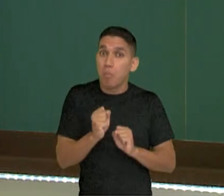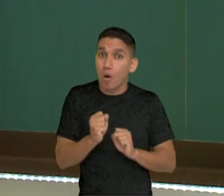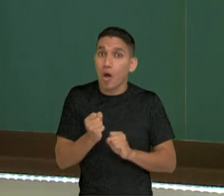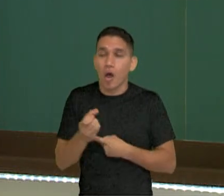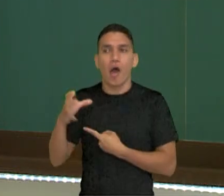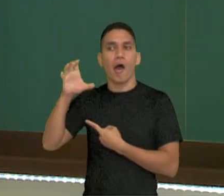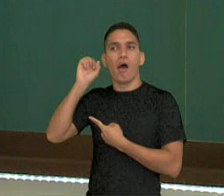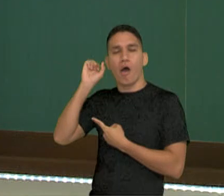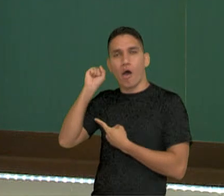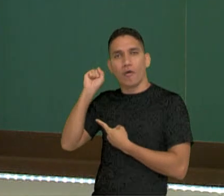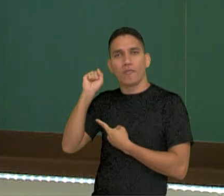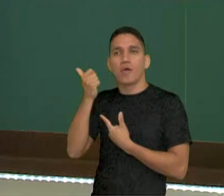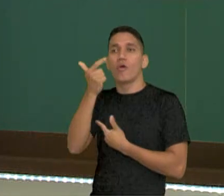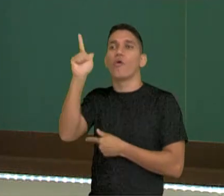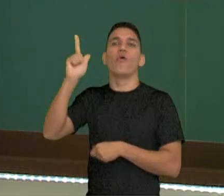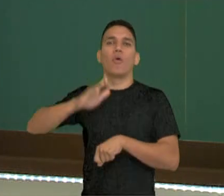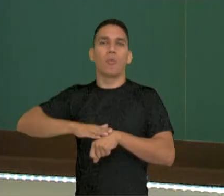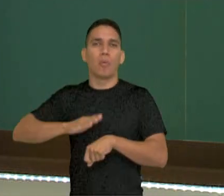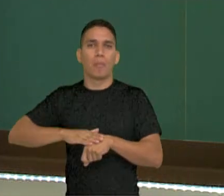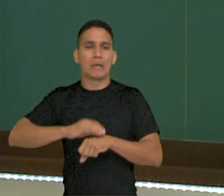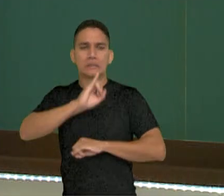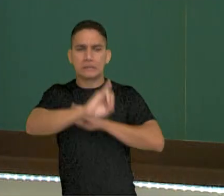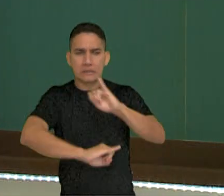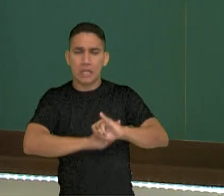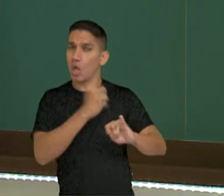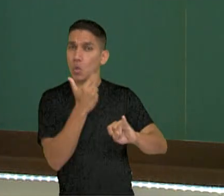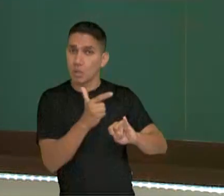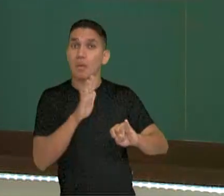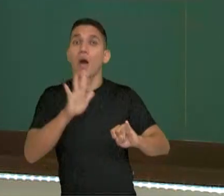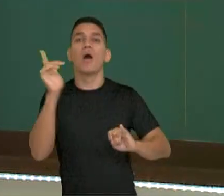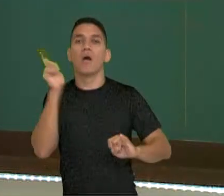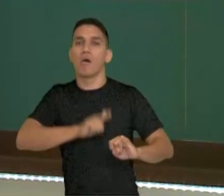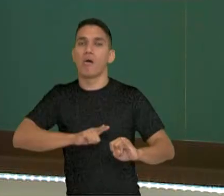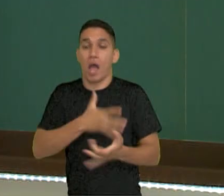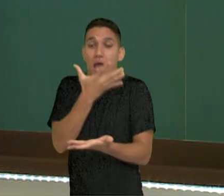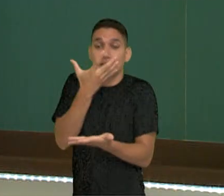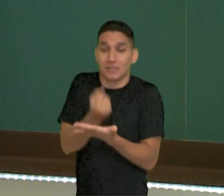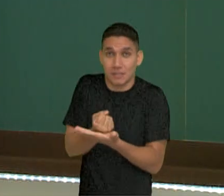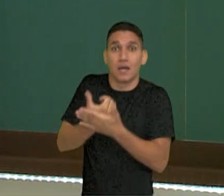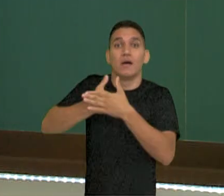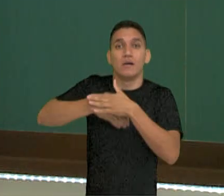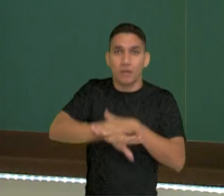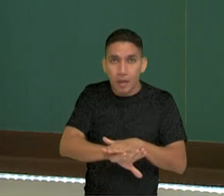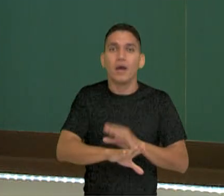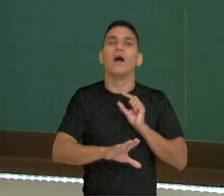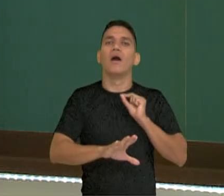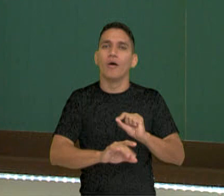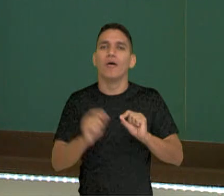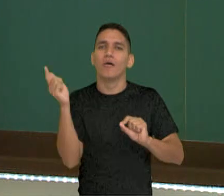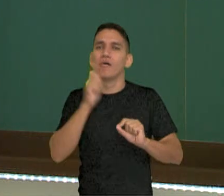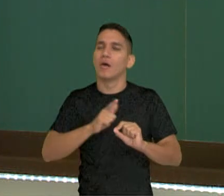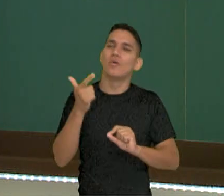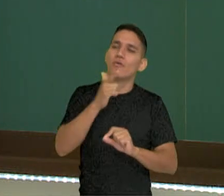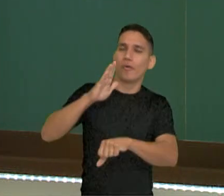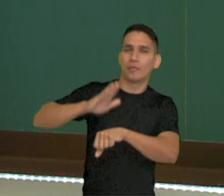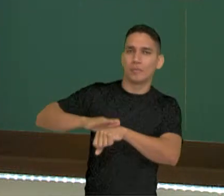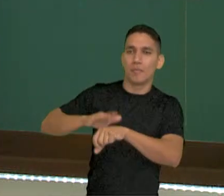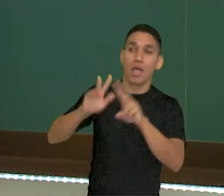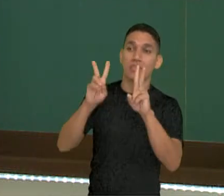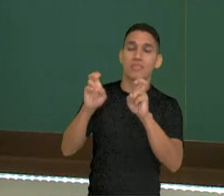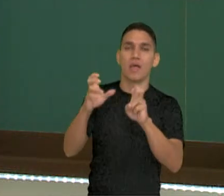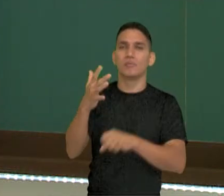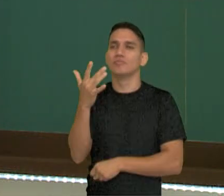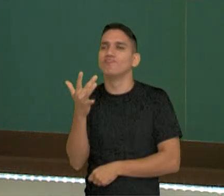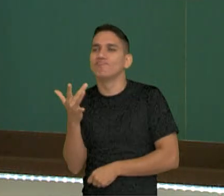ouvir, né, mesmo sem o acesso à internet. A gente pode fazer o download dos áudios, ali o tema da sua